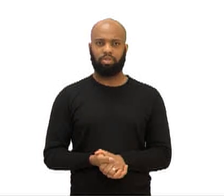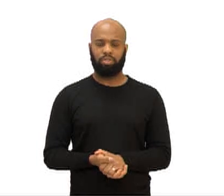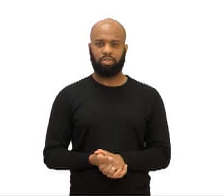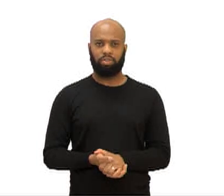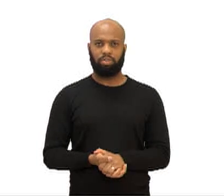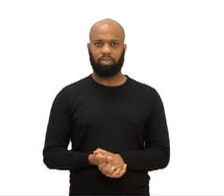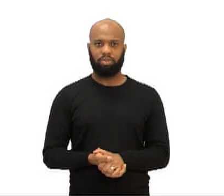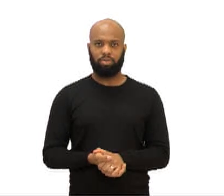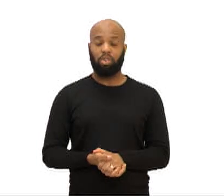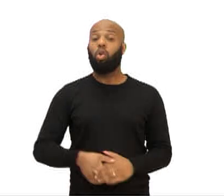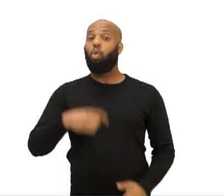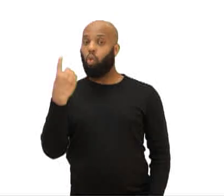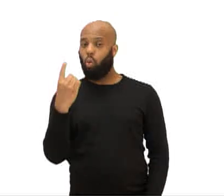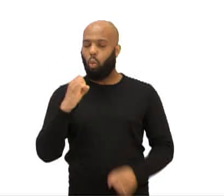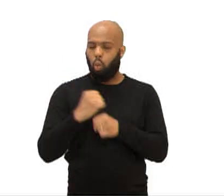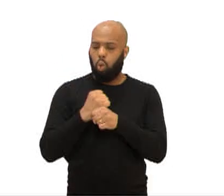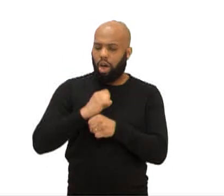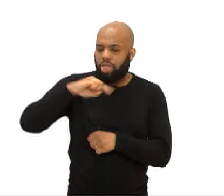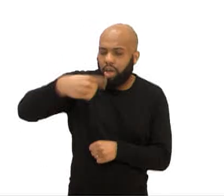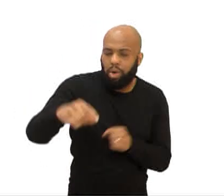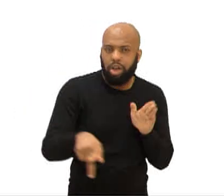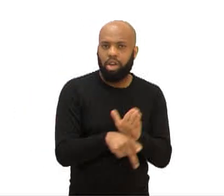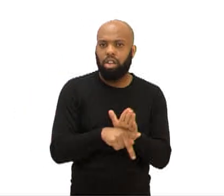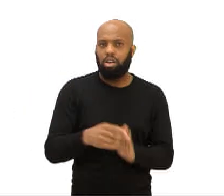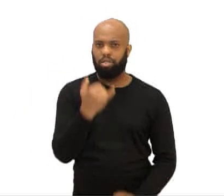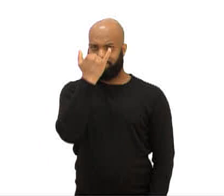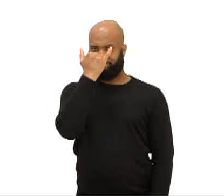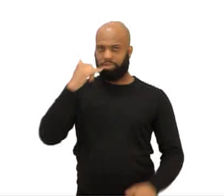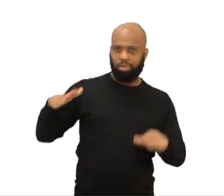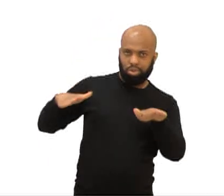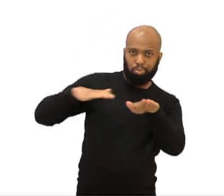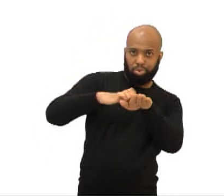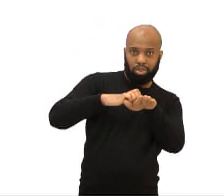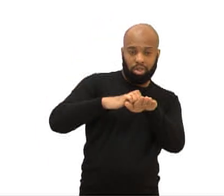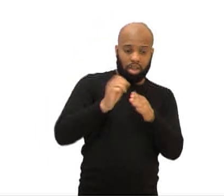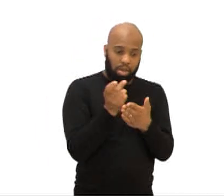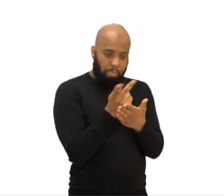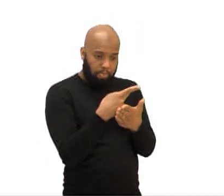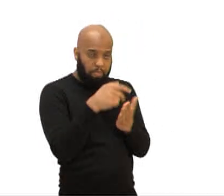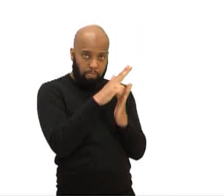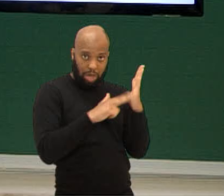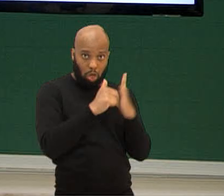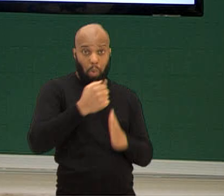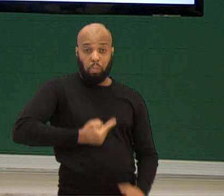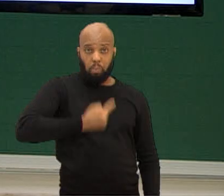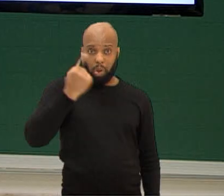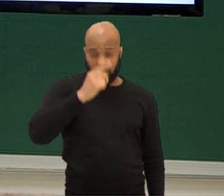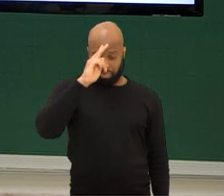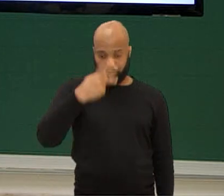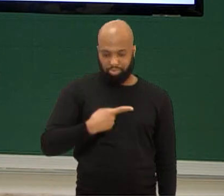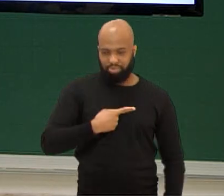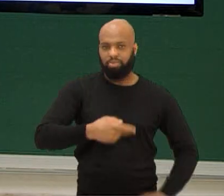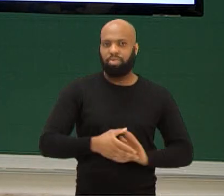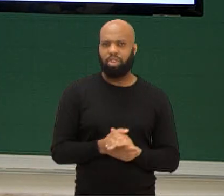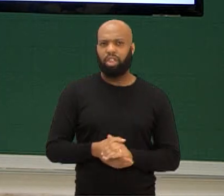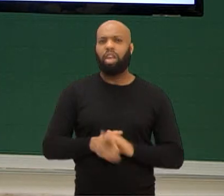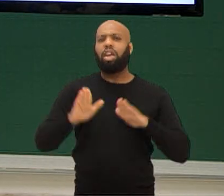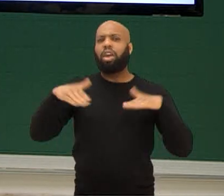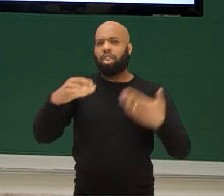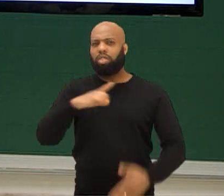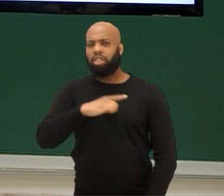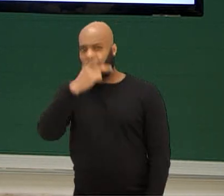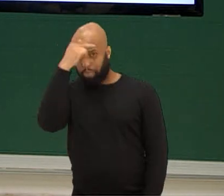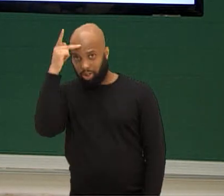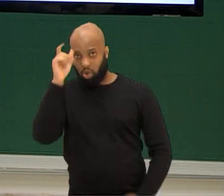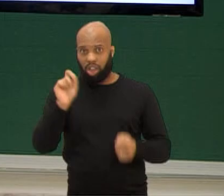depois desse acidente, Frida pintou seu primeiro autorretrato. Dizem as más línguas que ela pintou esse retrato